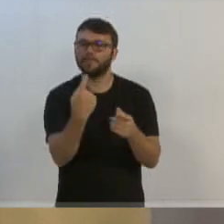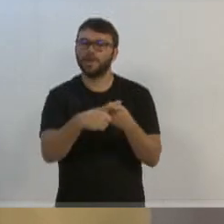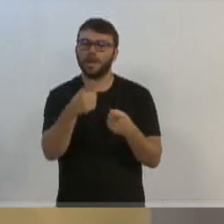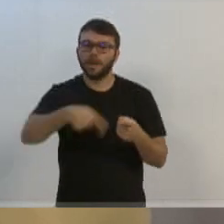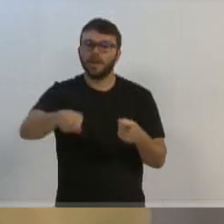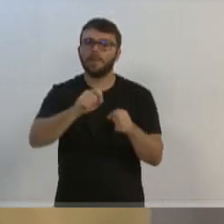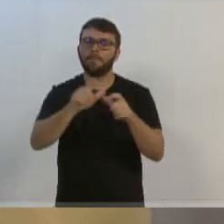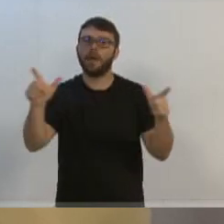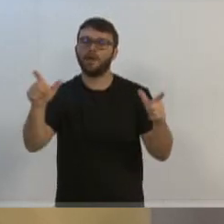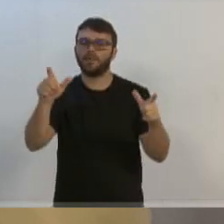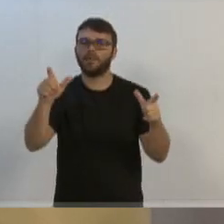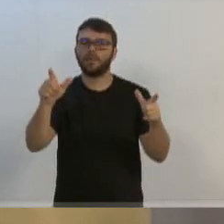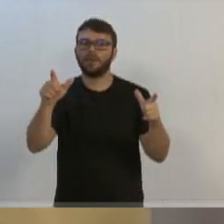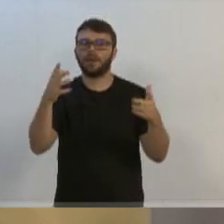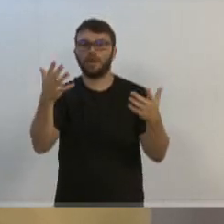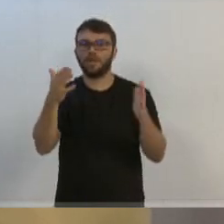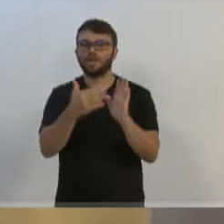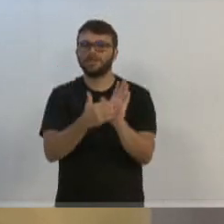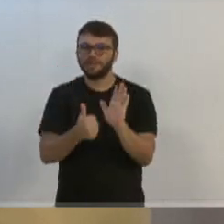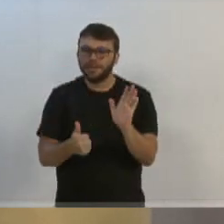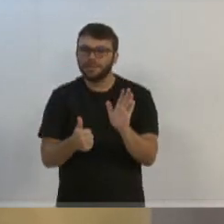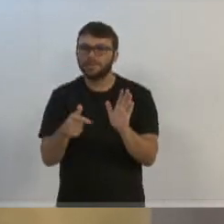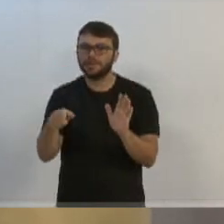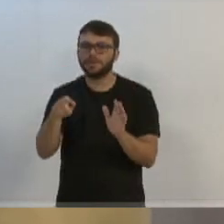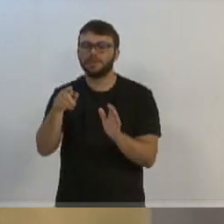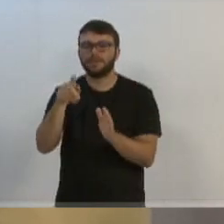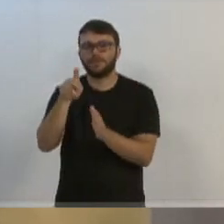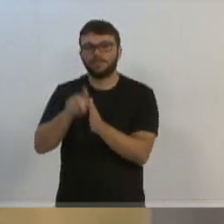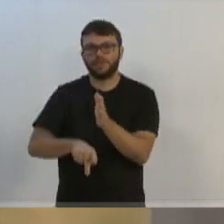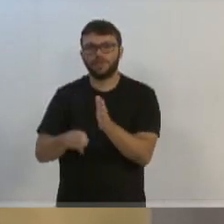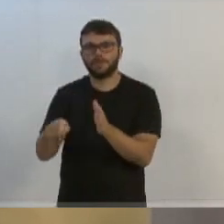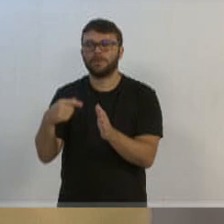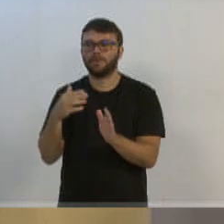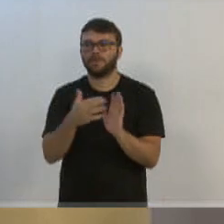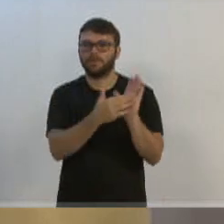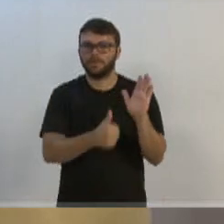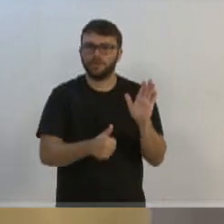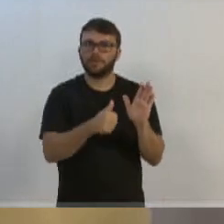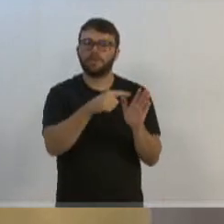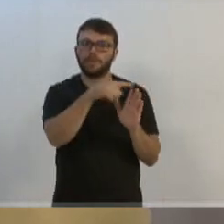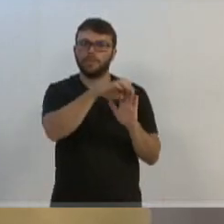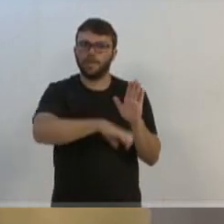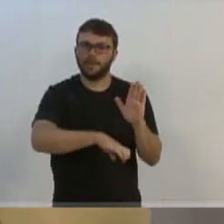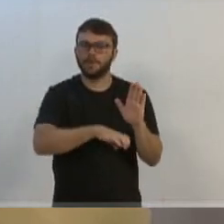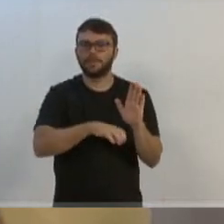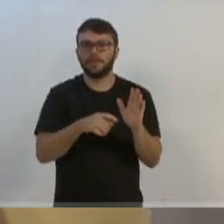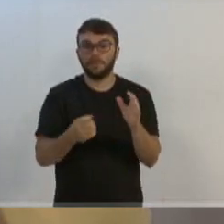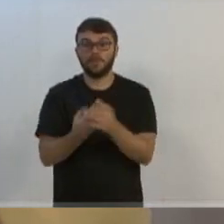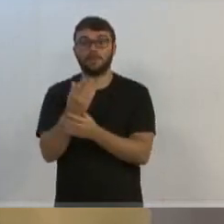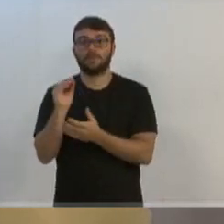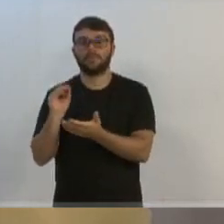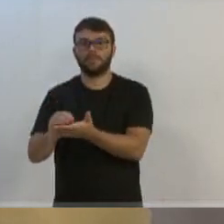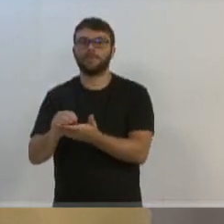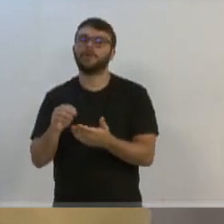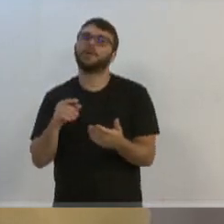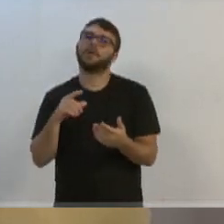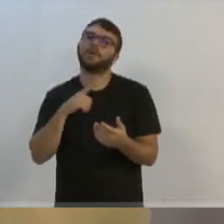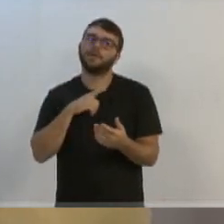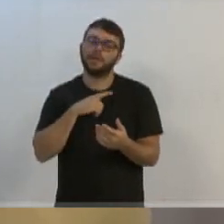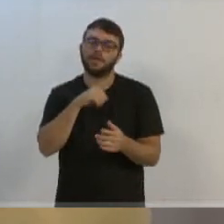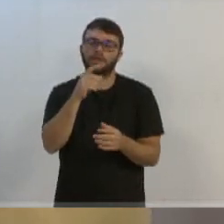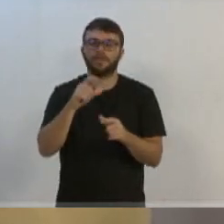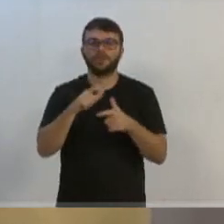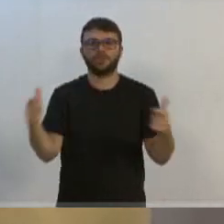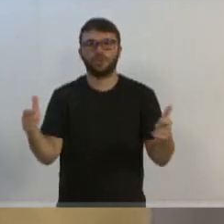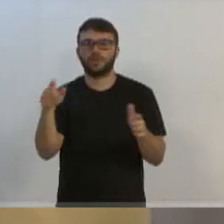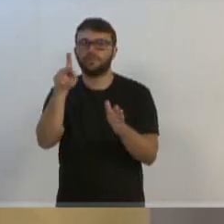aqui resolveram derrubar antes da votação do projeto. Derrubaram a minha emenda, que previa isto, né, e, por sorte, o projeto aqui, né,